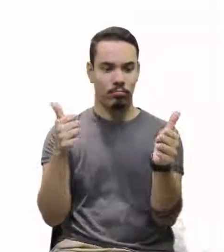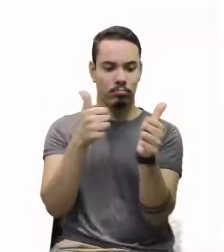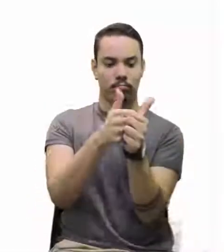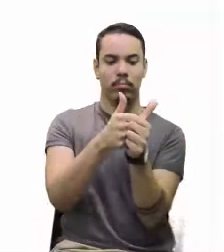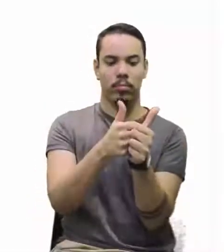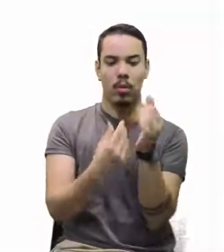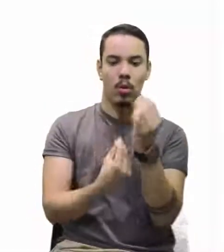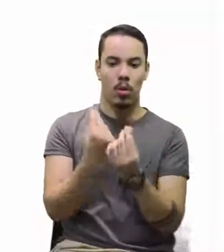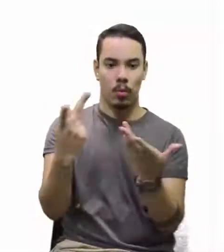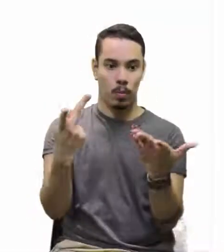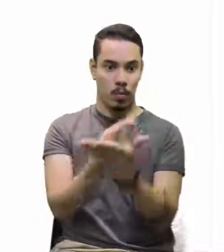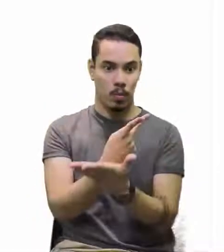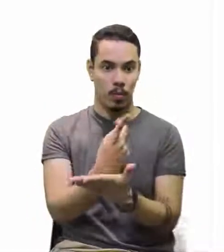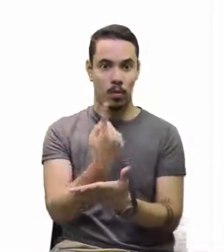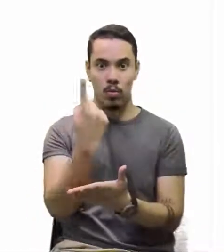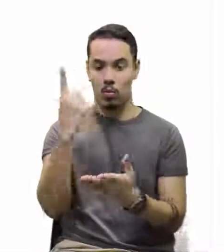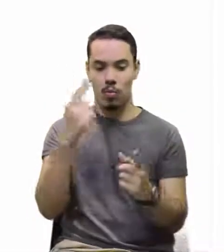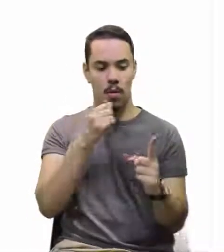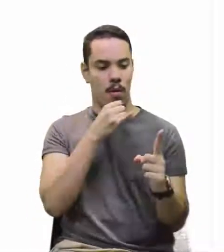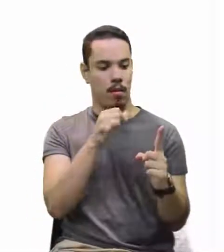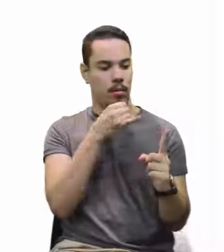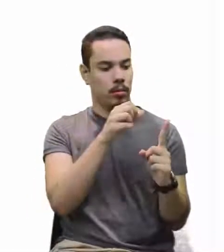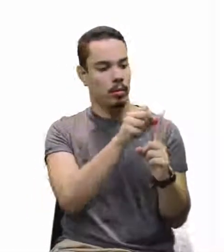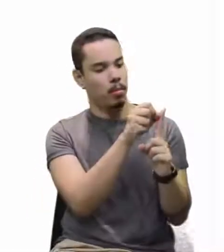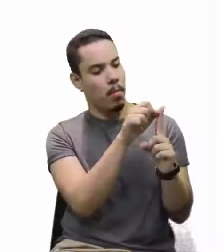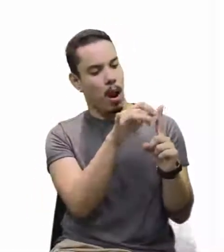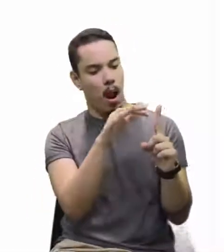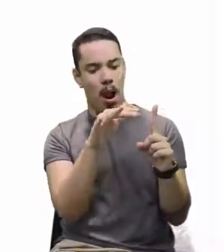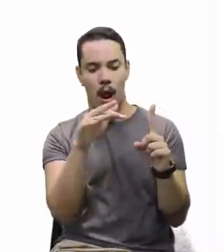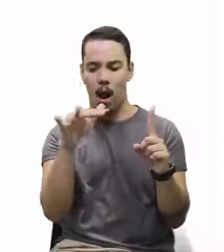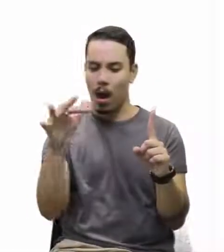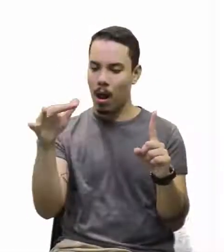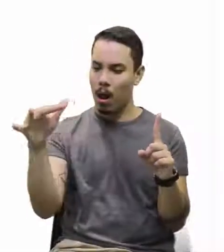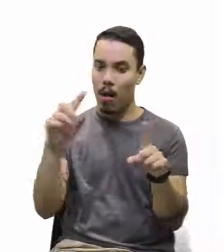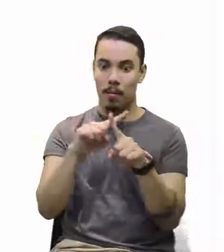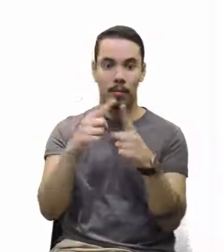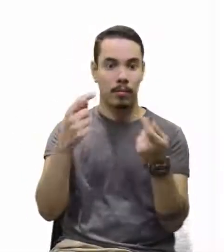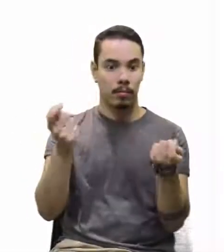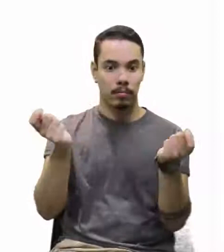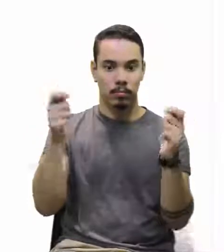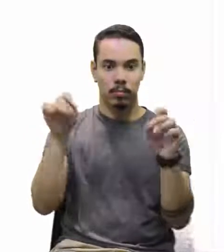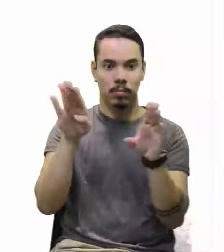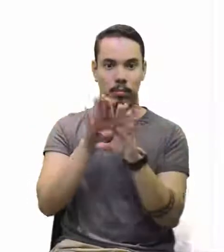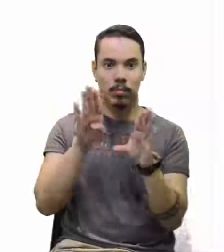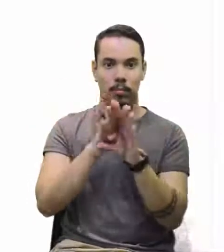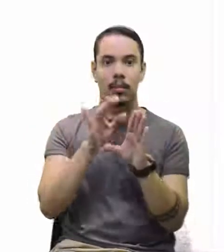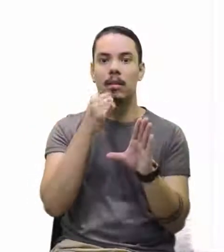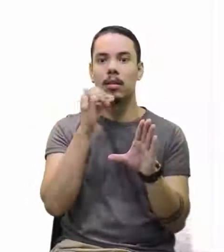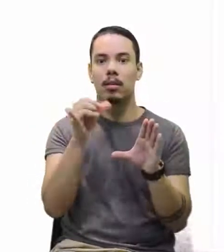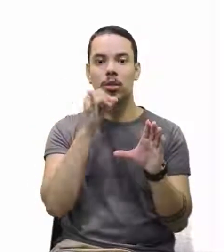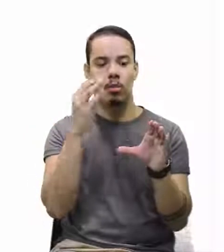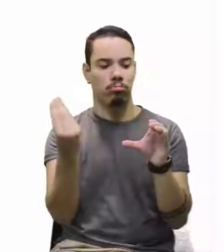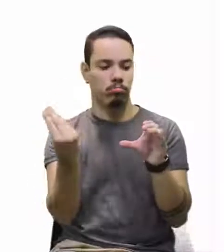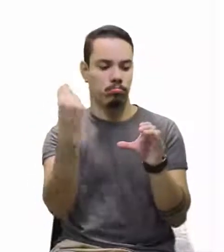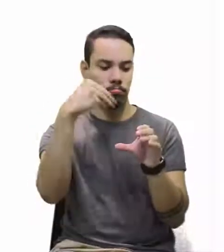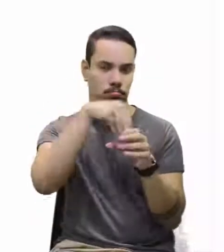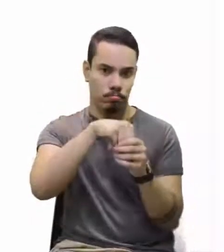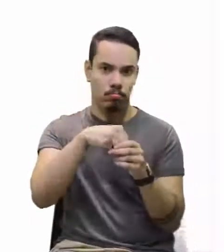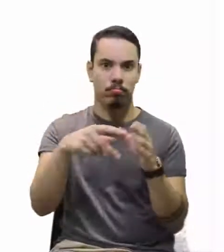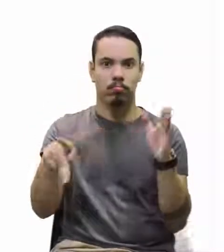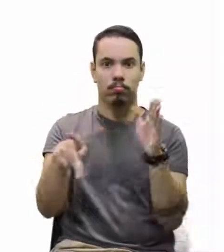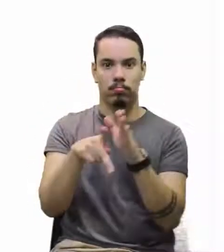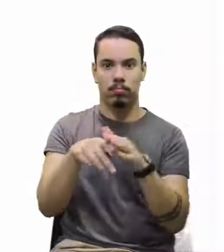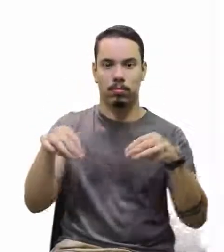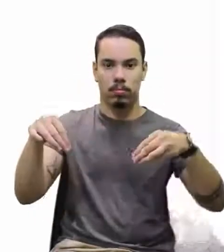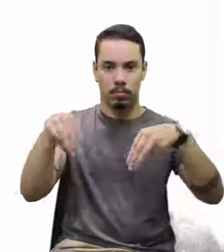cargas elétricas de um ponto para outro. E ele é capaz de armazenar energia criada em um campo